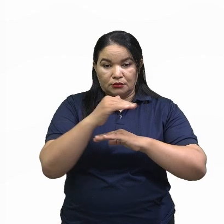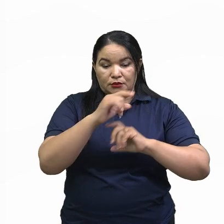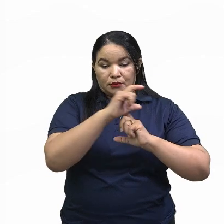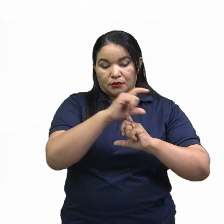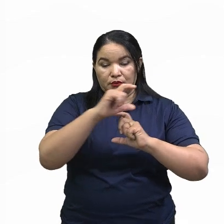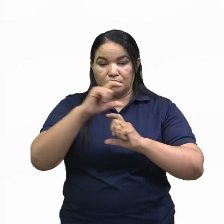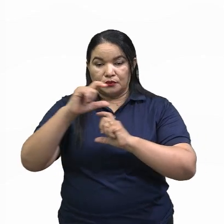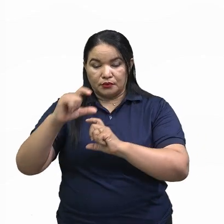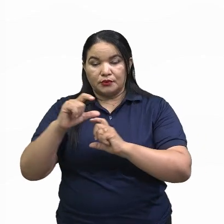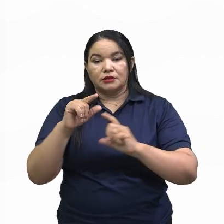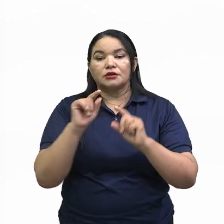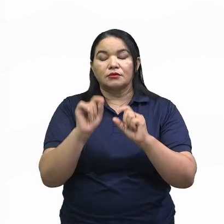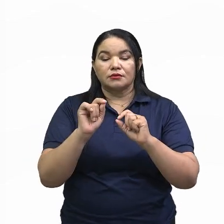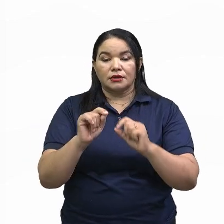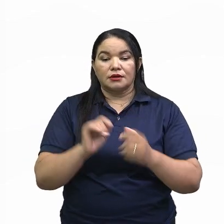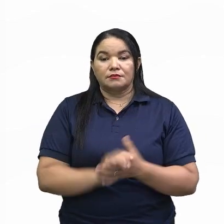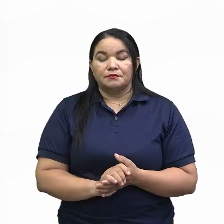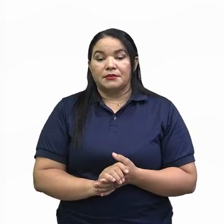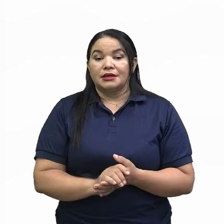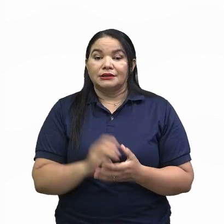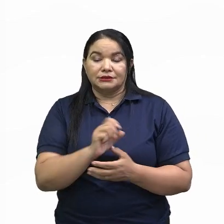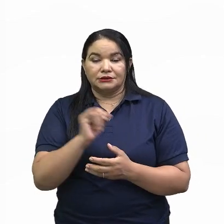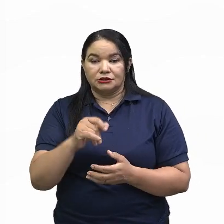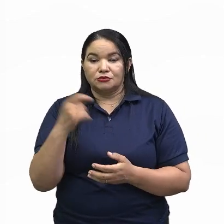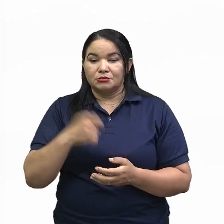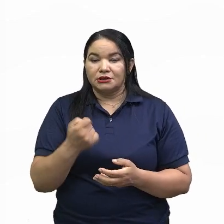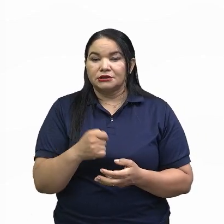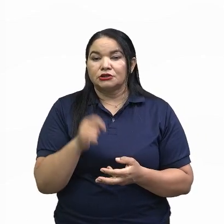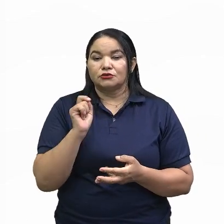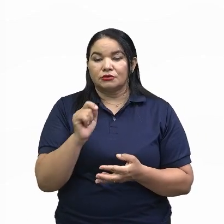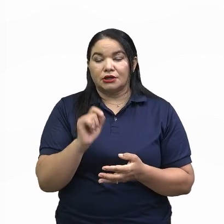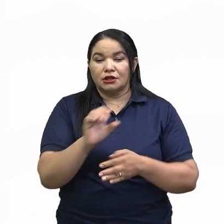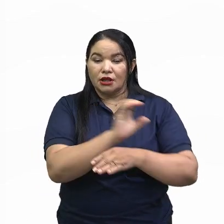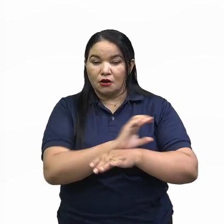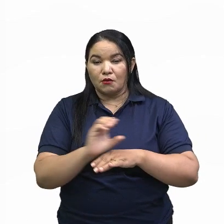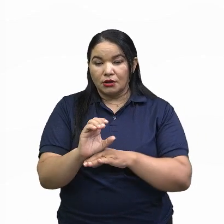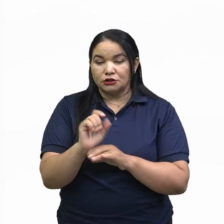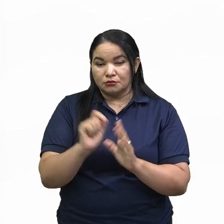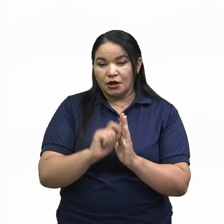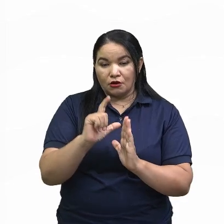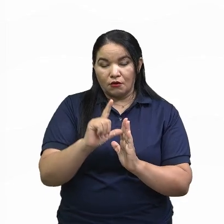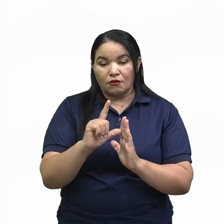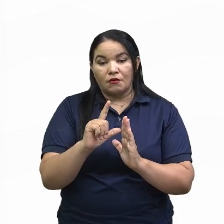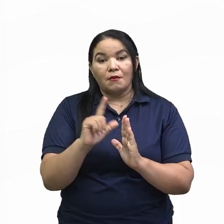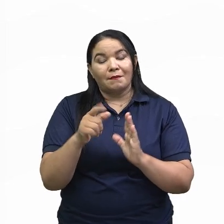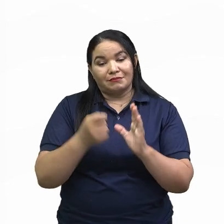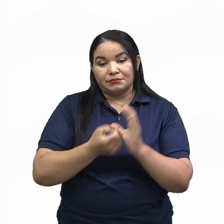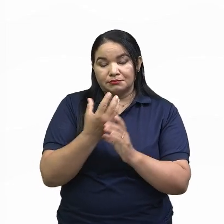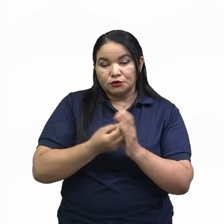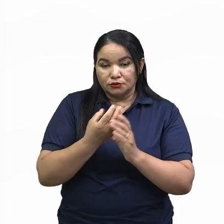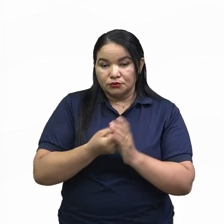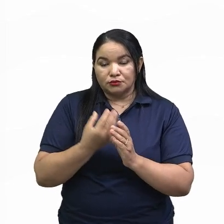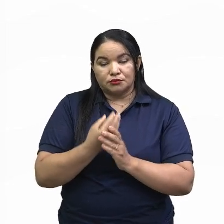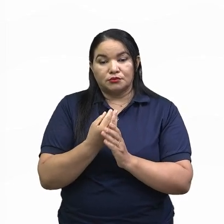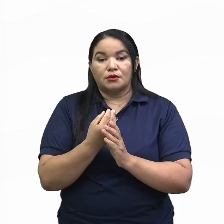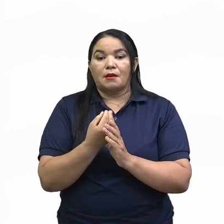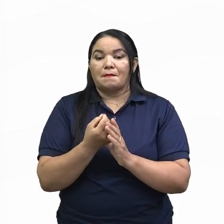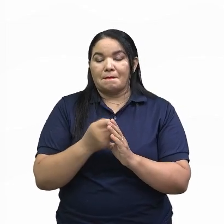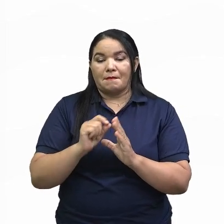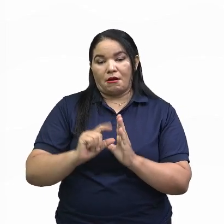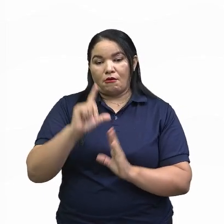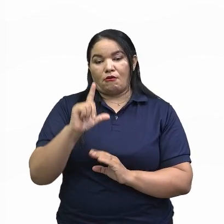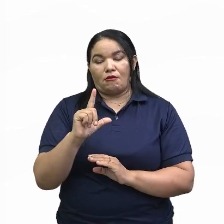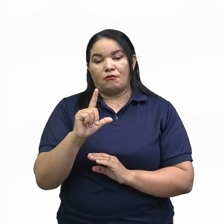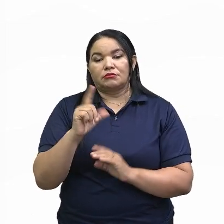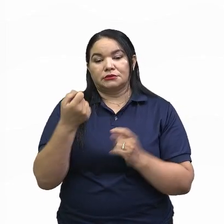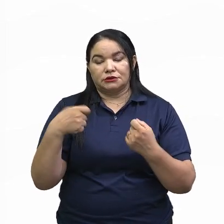circuito precisa ter uma corrente elétrica maior, quando eu preciso que o circuito me gere uma maior corrente elétrica. E aí